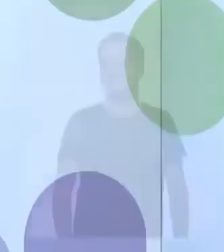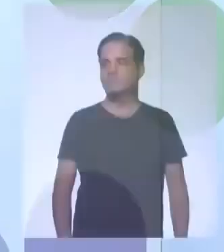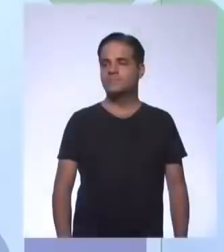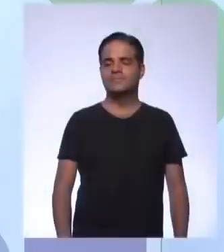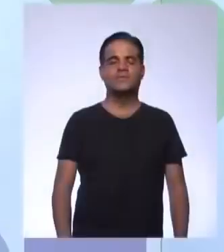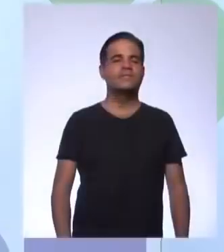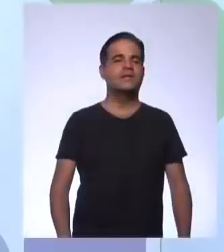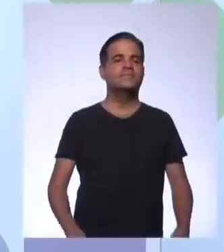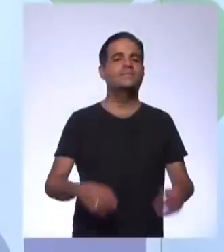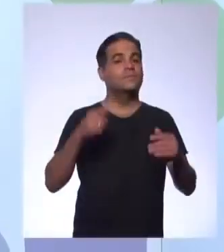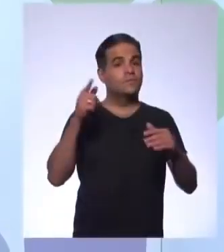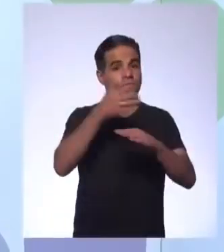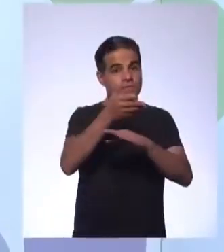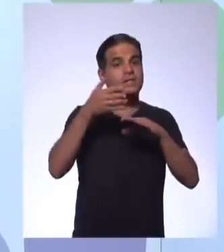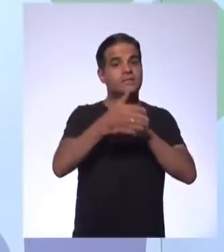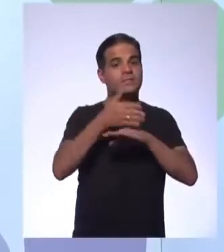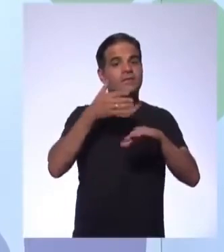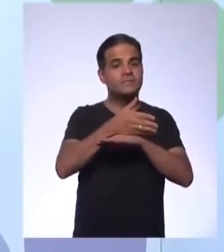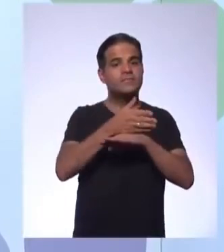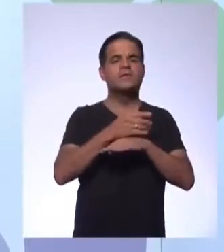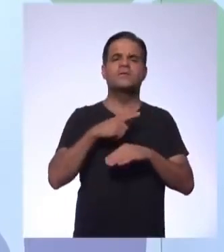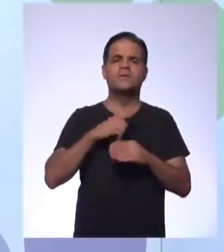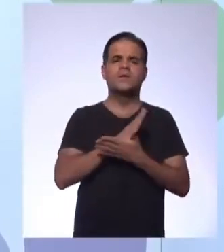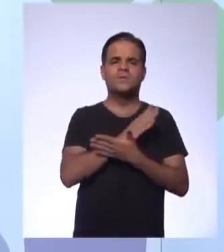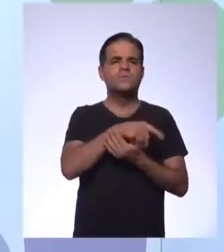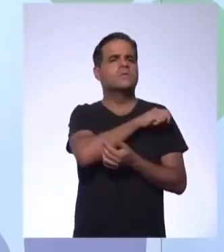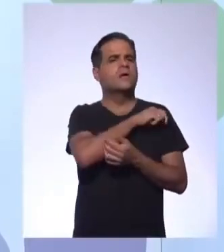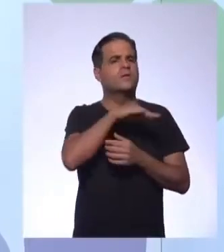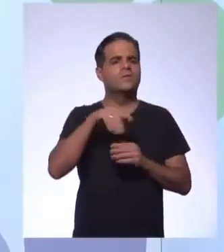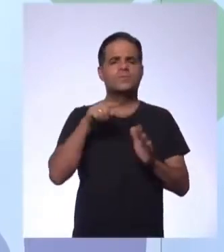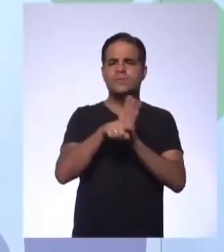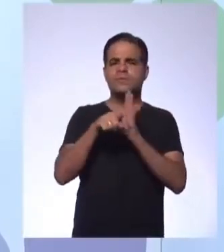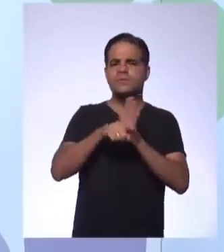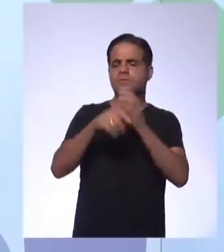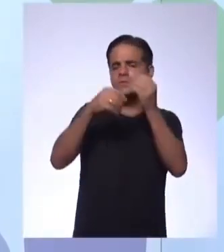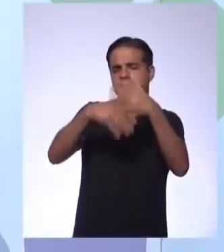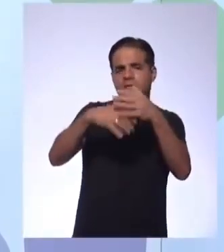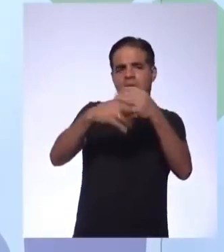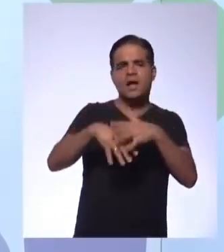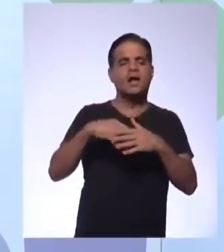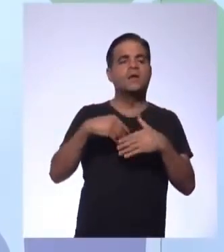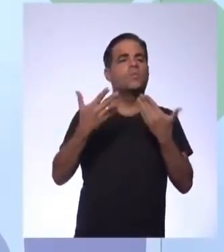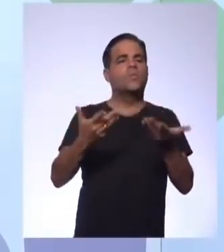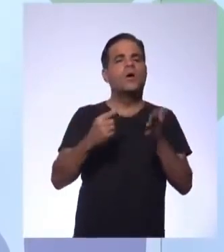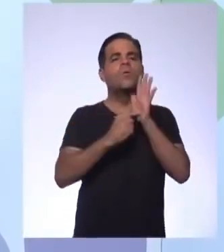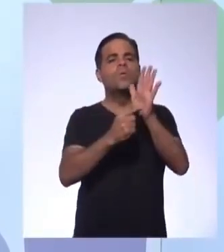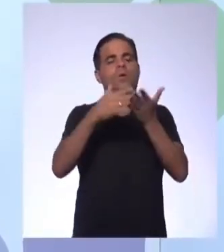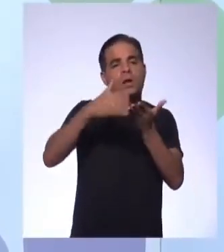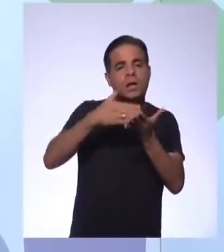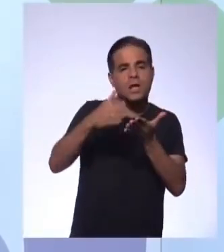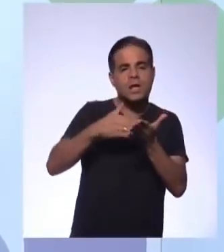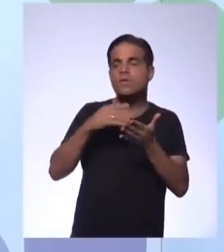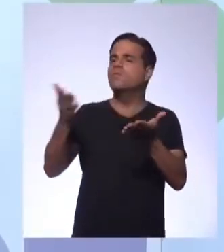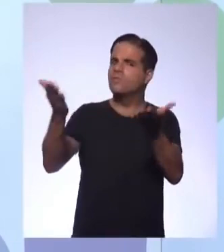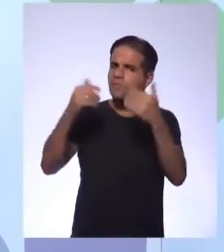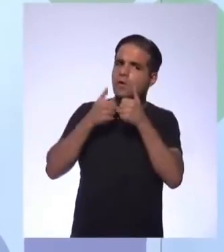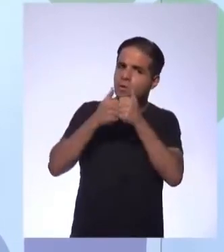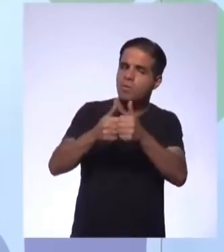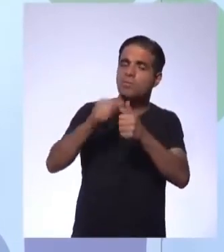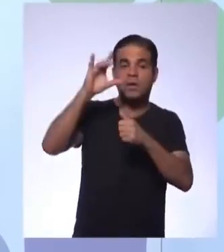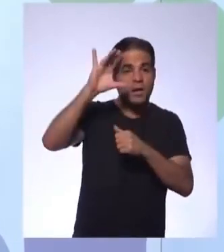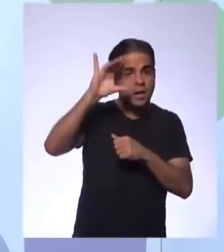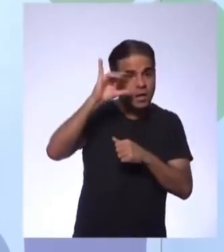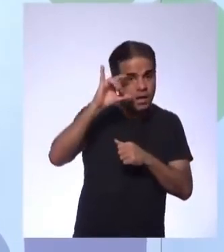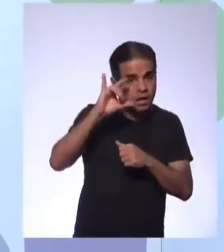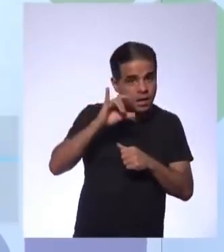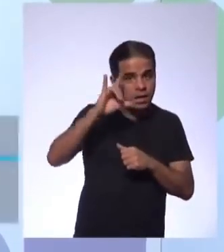E vocês estão aqui participando conosco. Tem alguns alunos perguntando no chat sobre indicação de livros. Aí eu digo para vocês, acompanhem a gente lá no